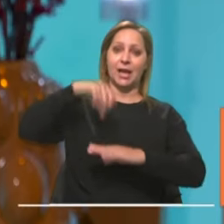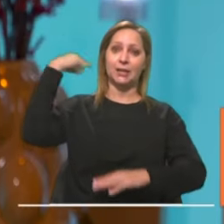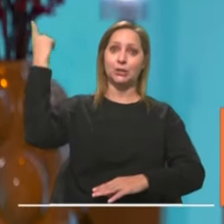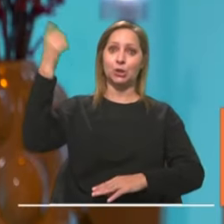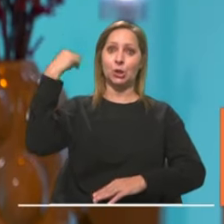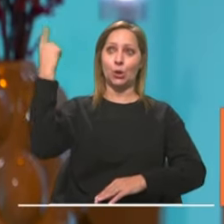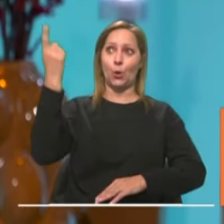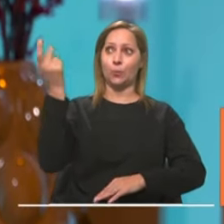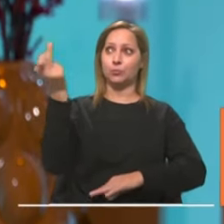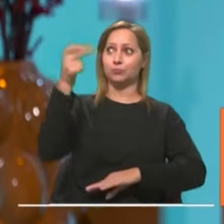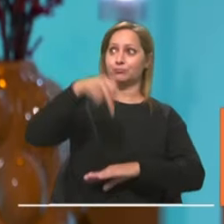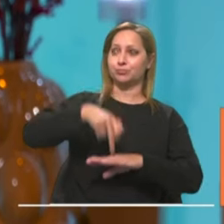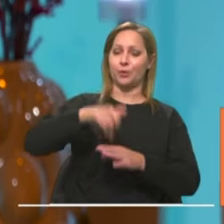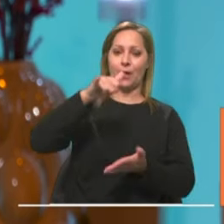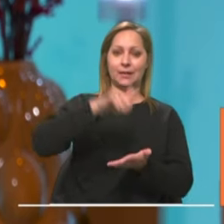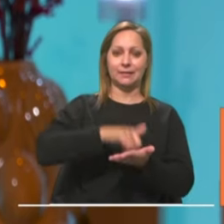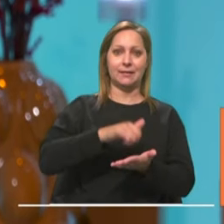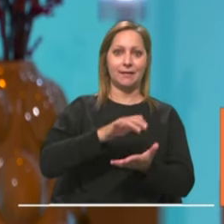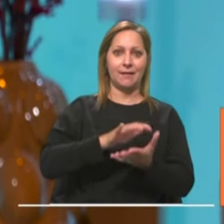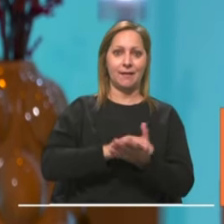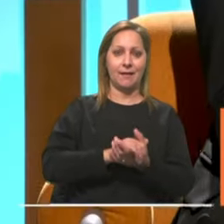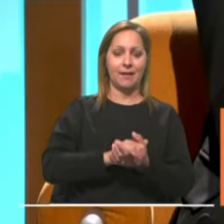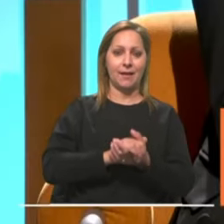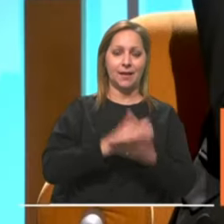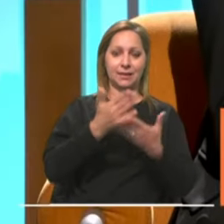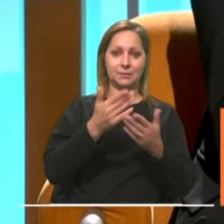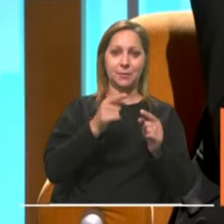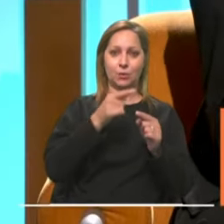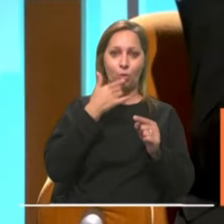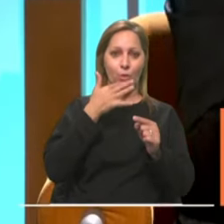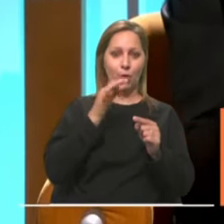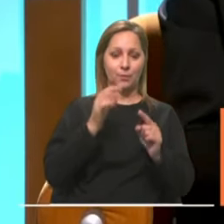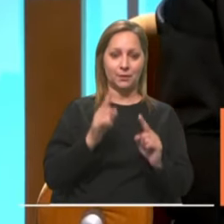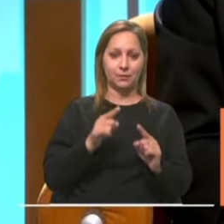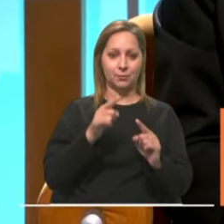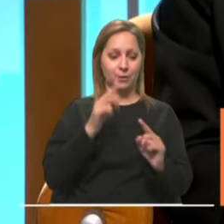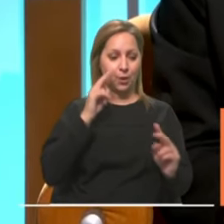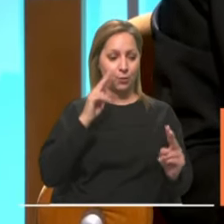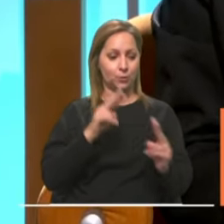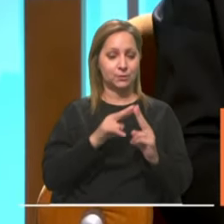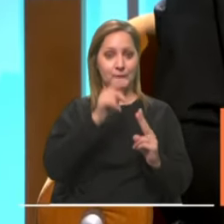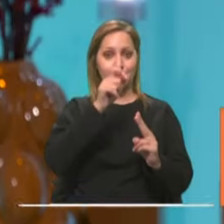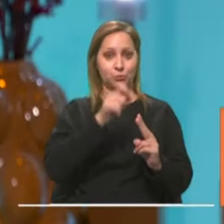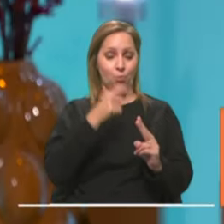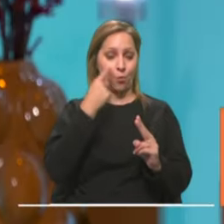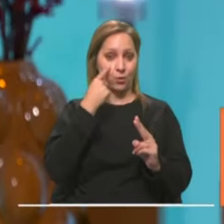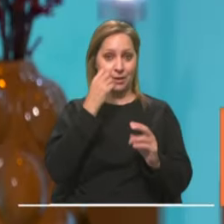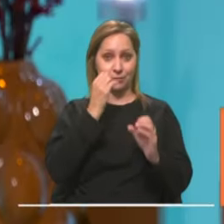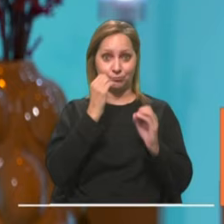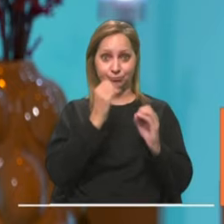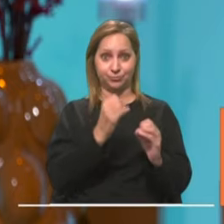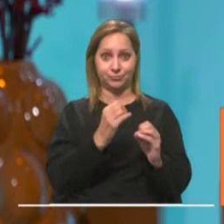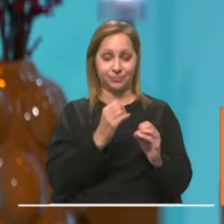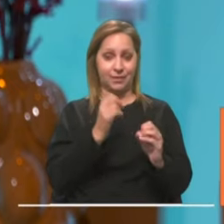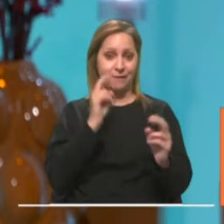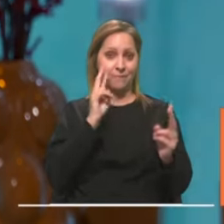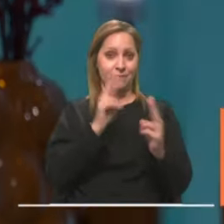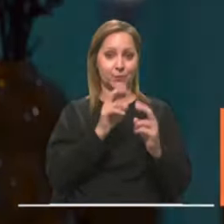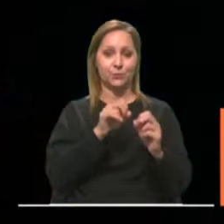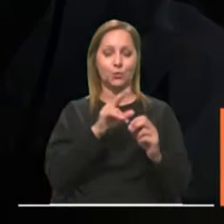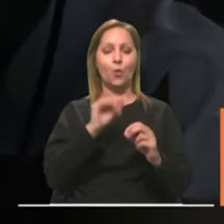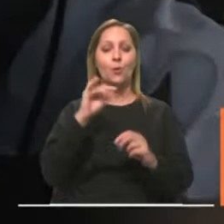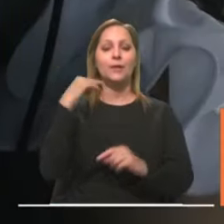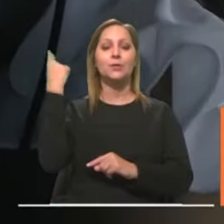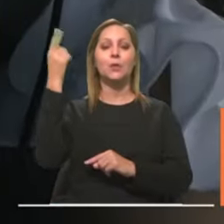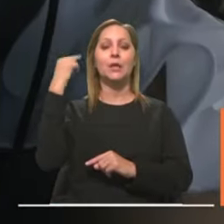Sim. É tudo. E ter com uma pessoa que não se conhece, que nunca se viu. Quando ia no helicóptero, o que é que ia